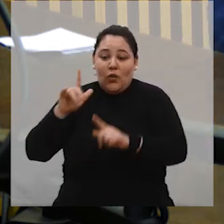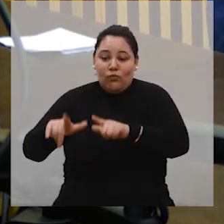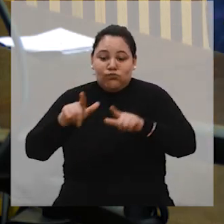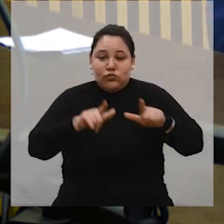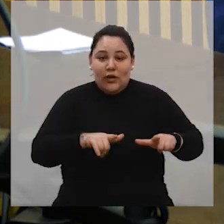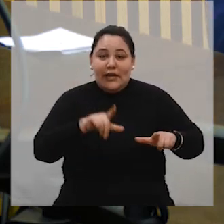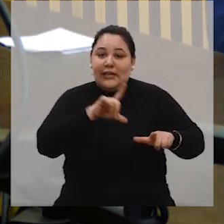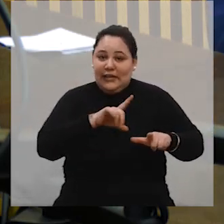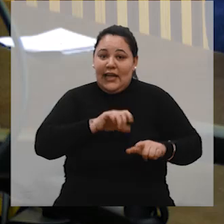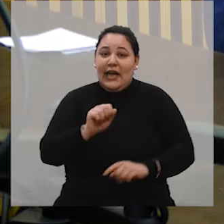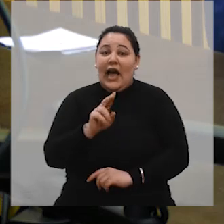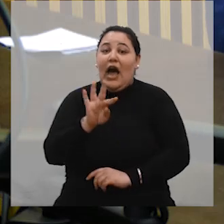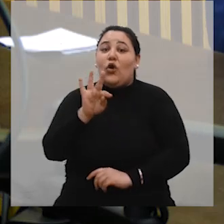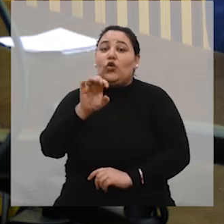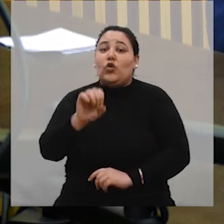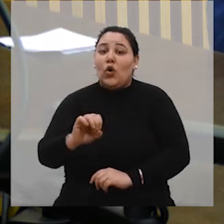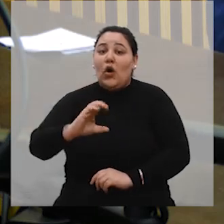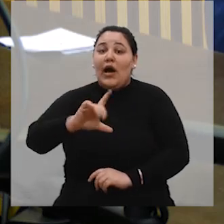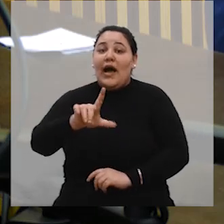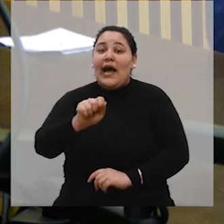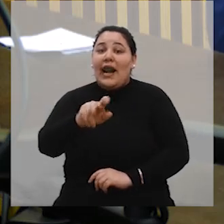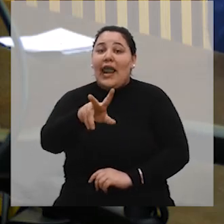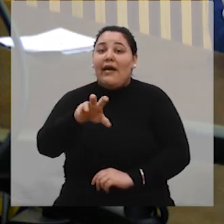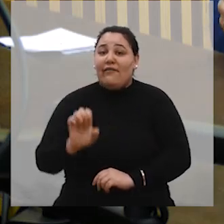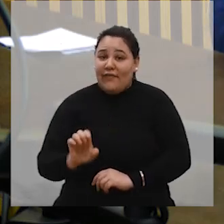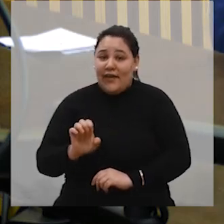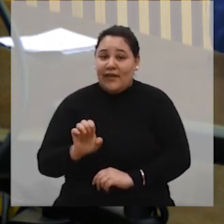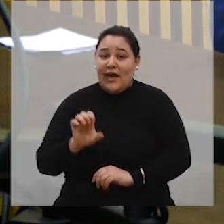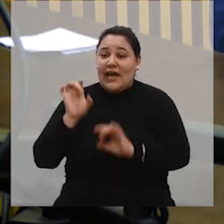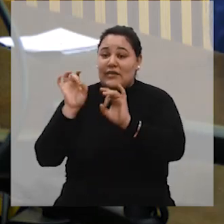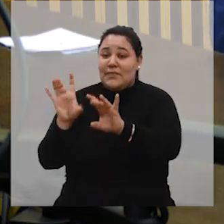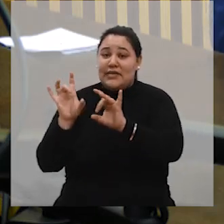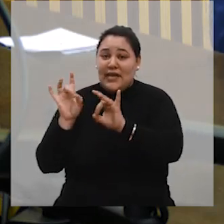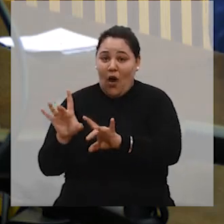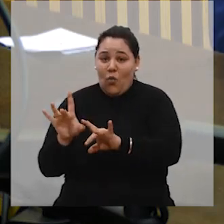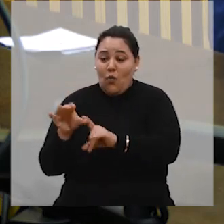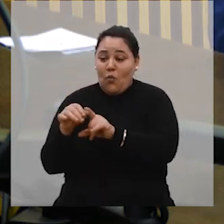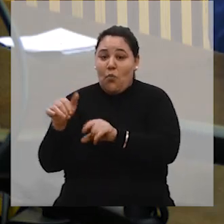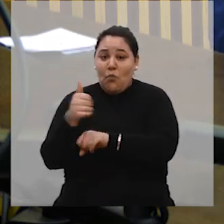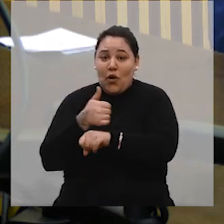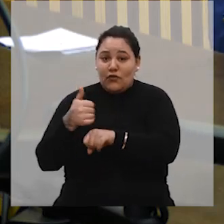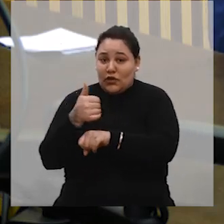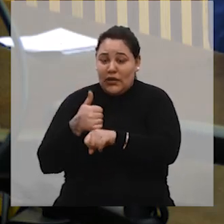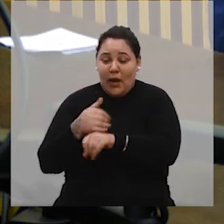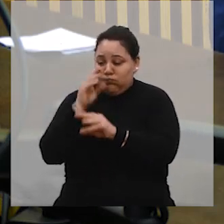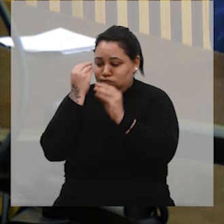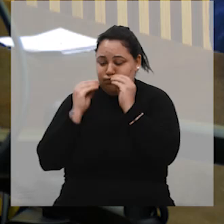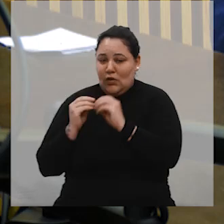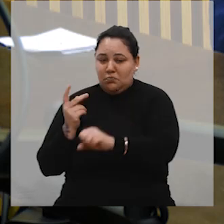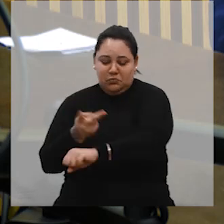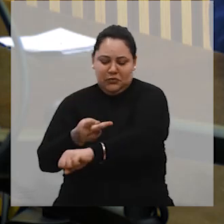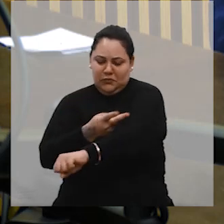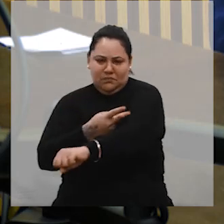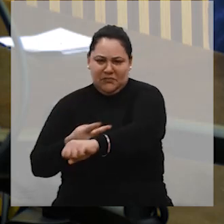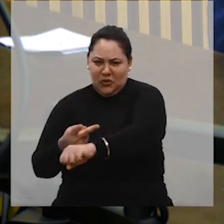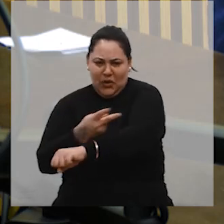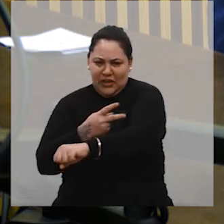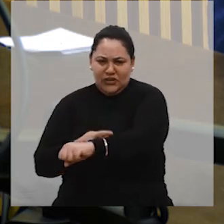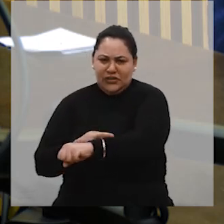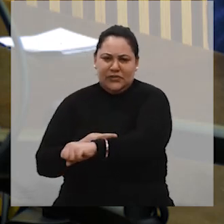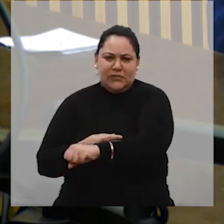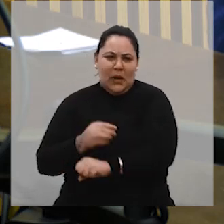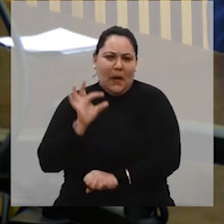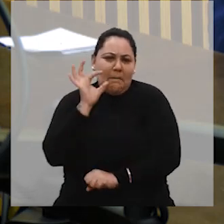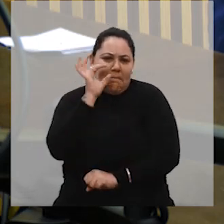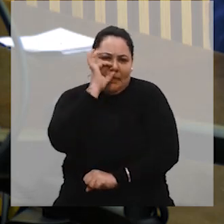lugares que tem autoclave dos lugares que não tem. Isso vale para salão, isso vale para estúdio de tatuagem, piercing